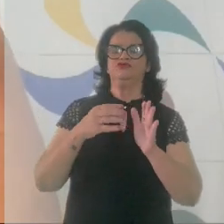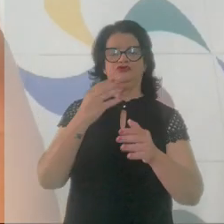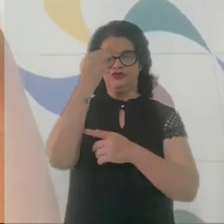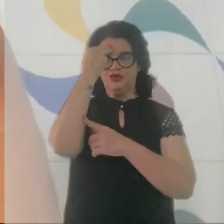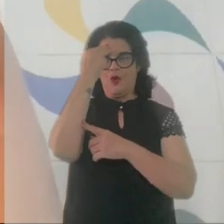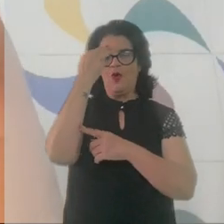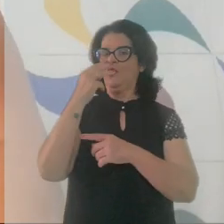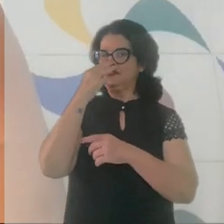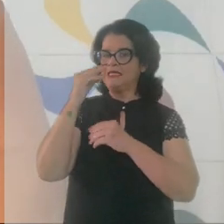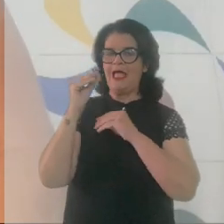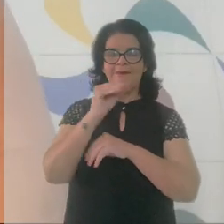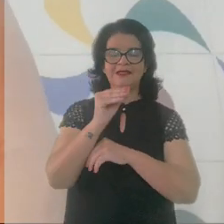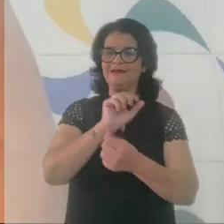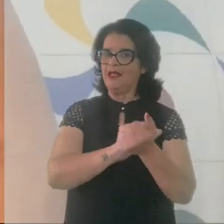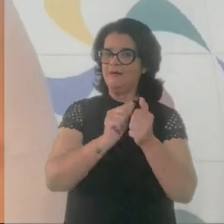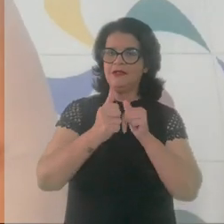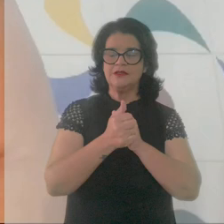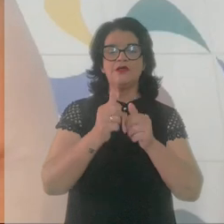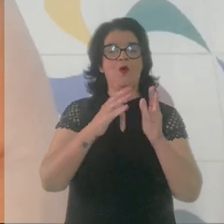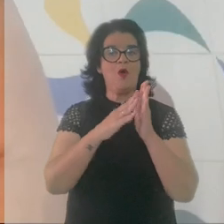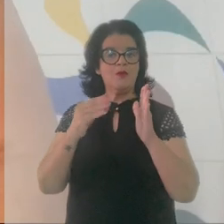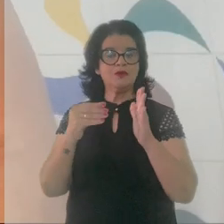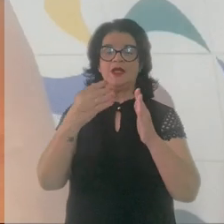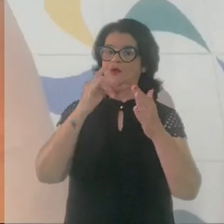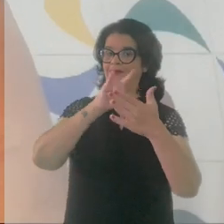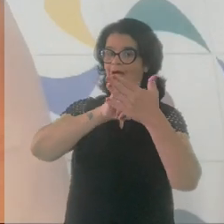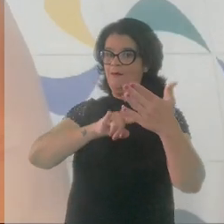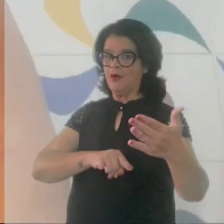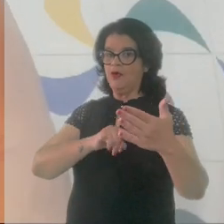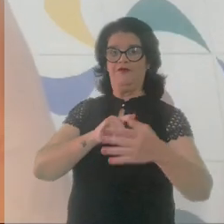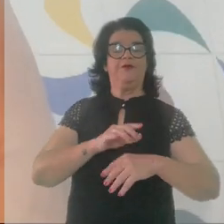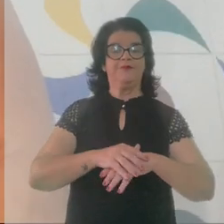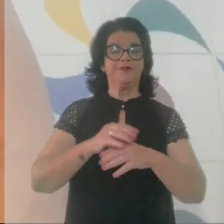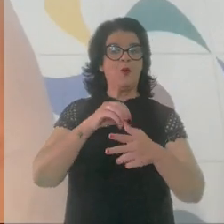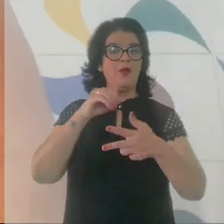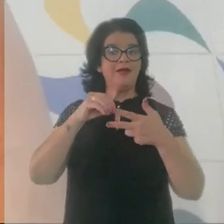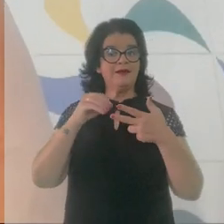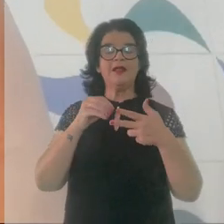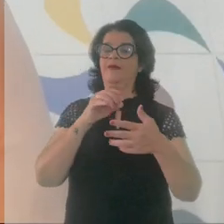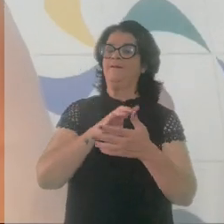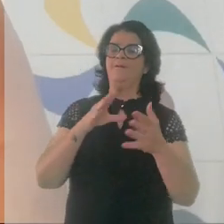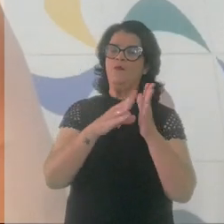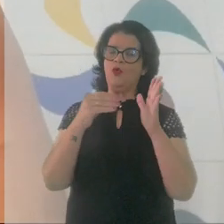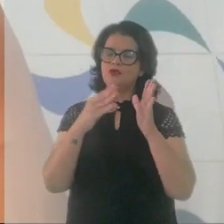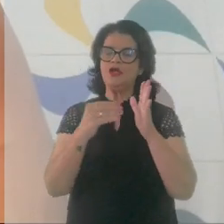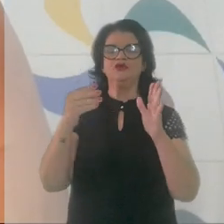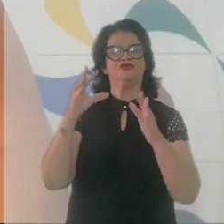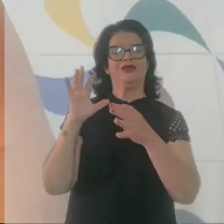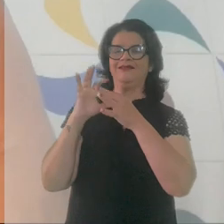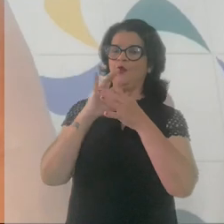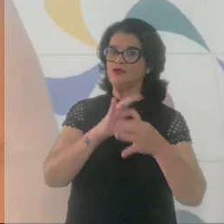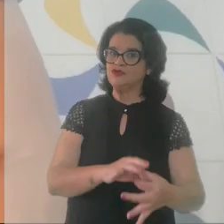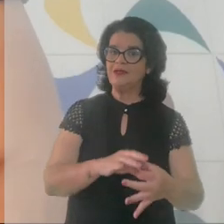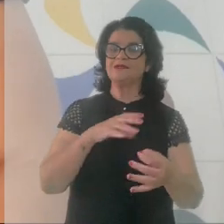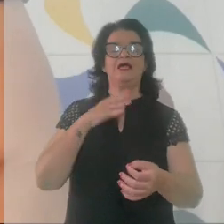sem abandonar a adaptação ao modelo da prova. O Enem cobra modelos de questões contextualizadas